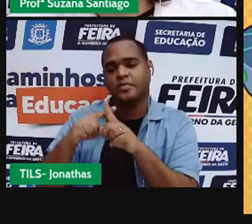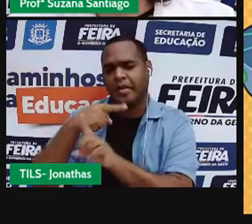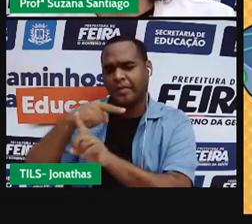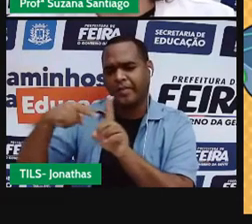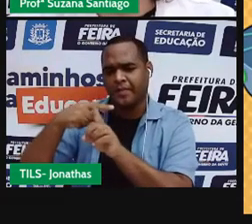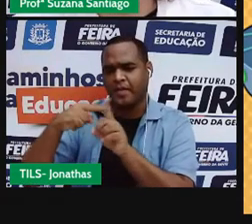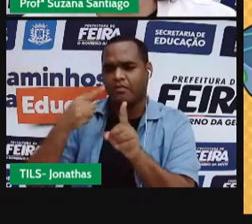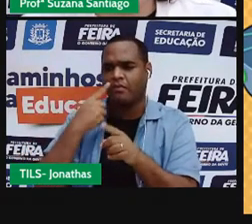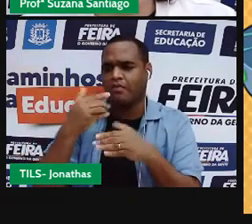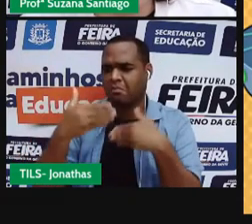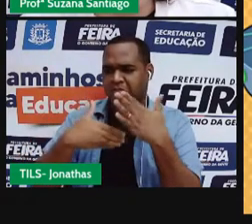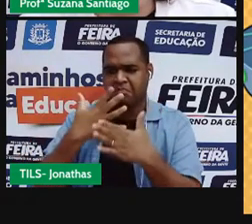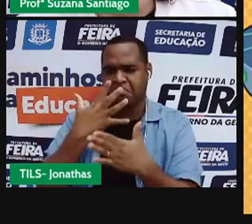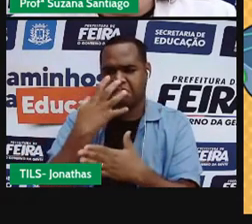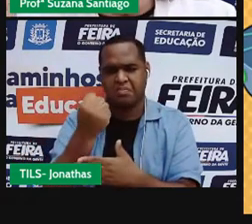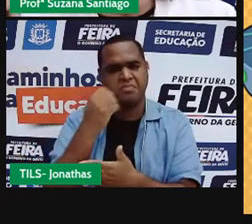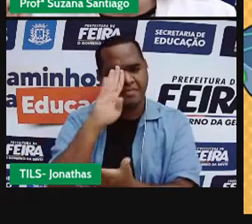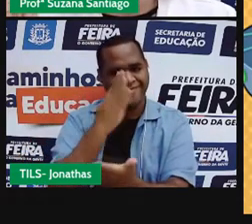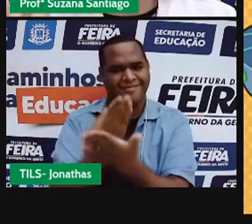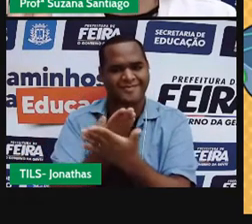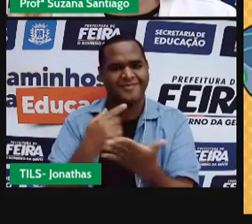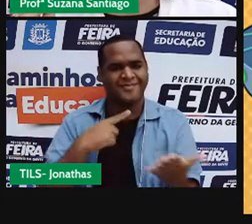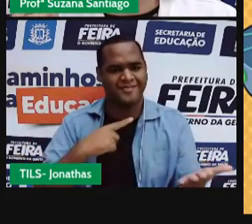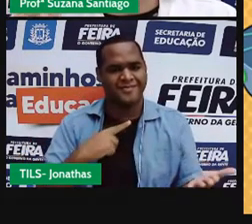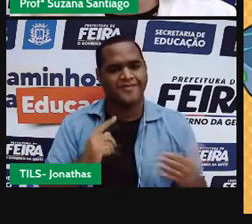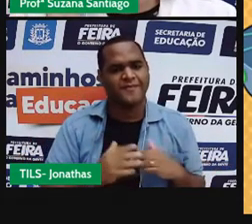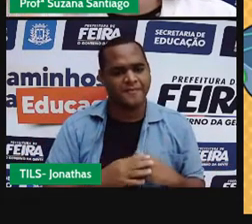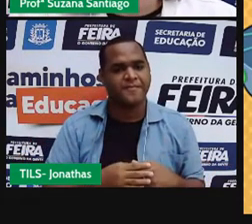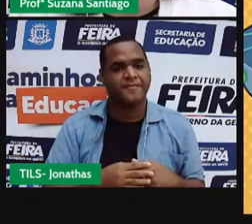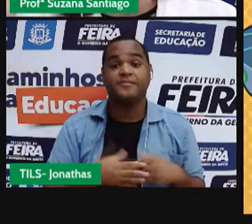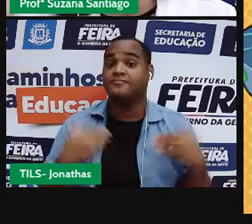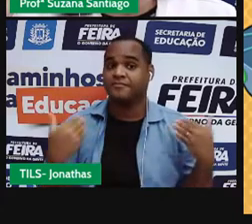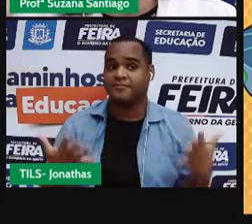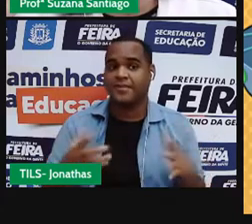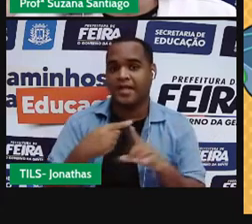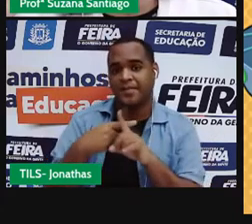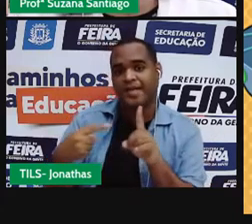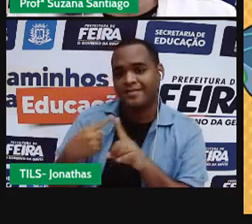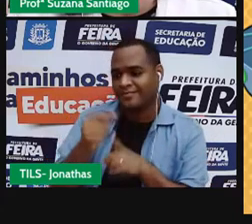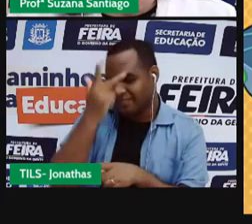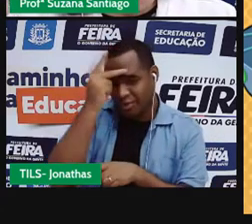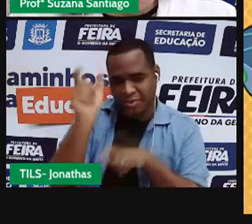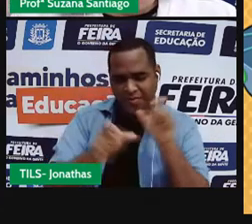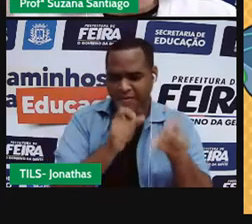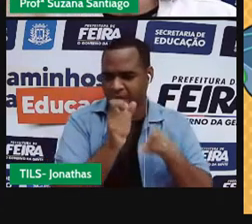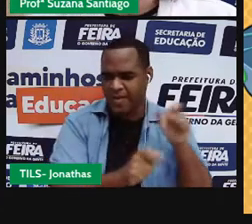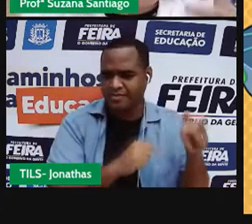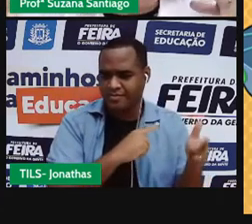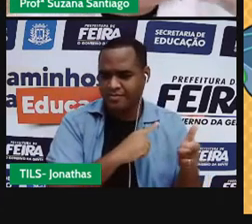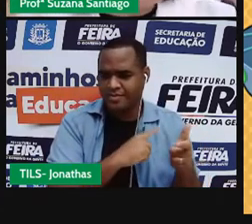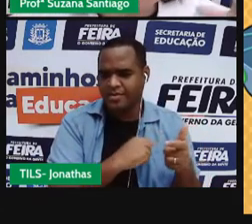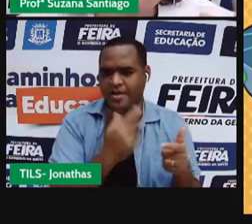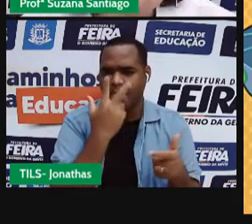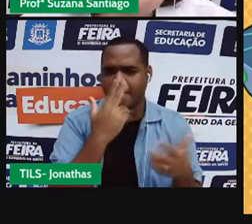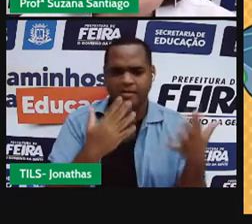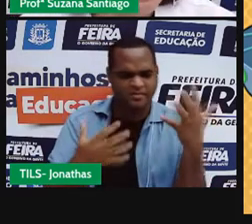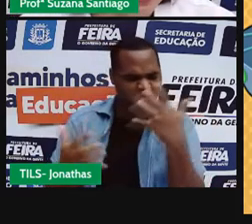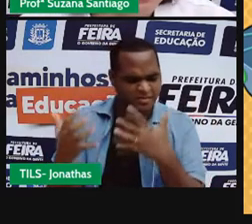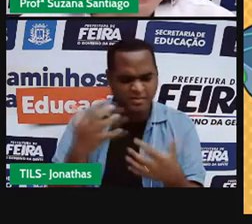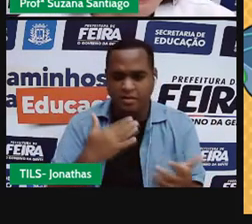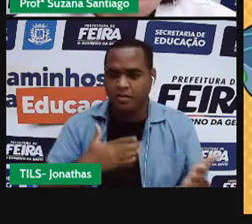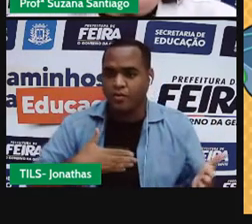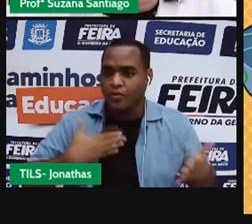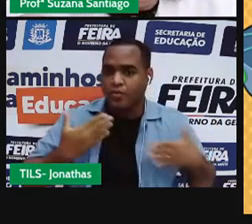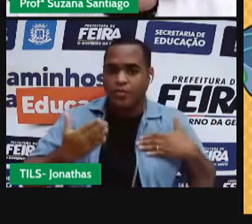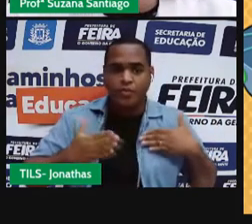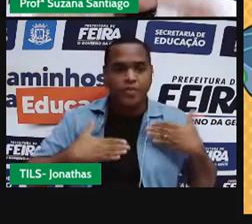o bonde andando, como a gente diz. Então, o que acontece? Essa metade que pegou o bonde andando começou a ficar